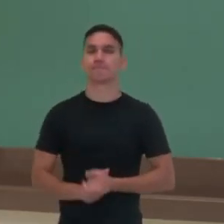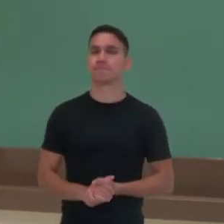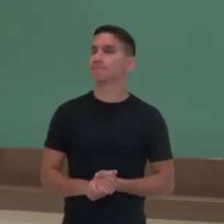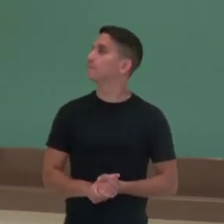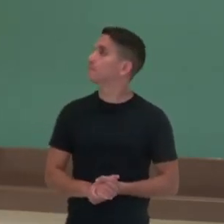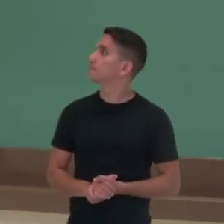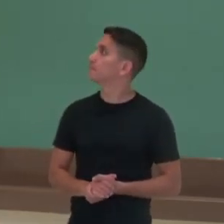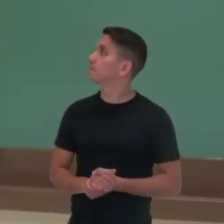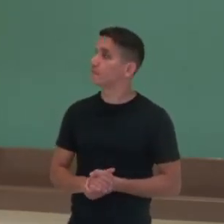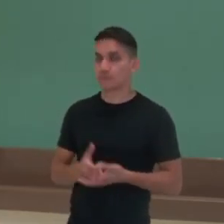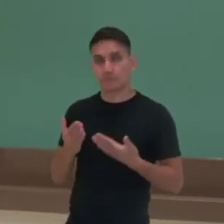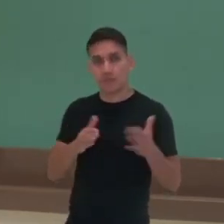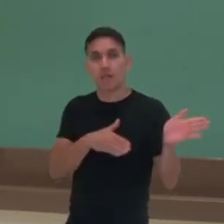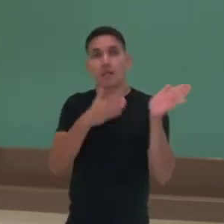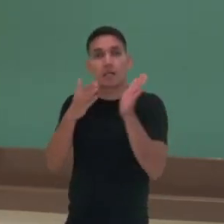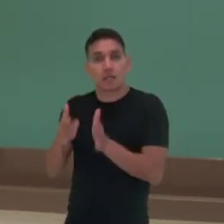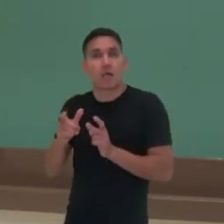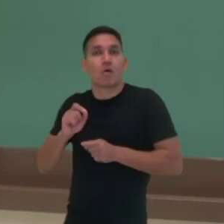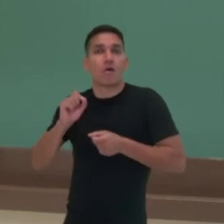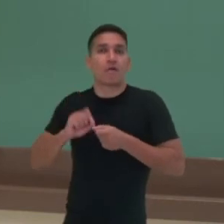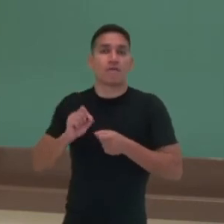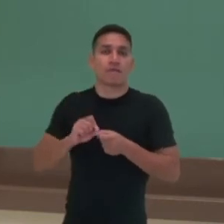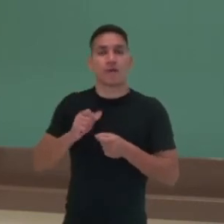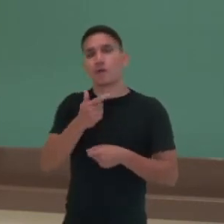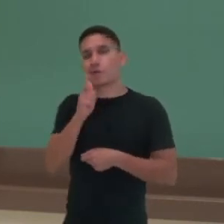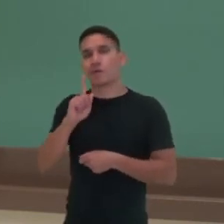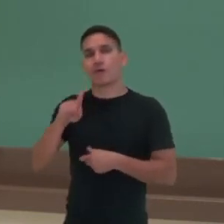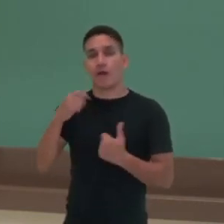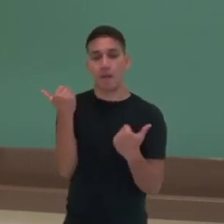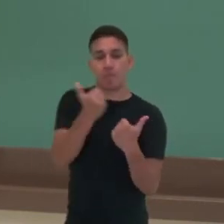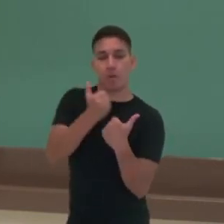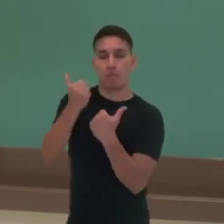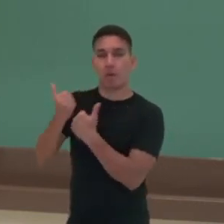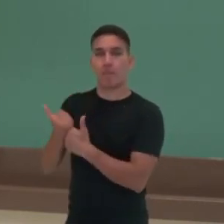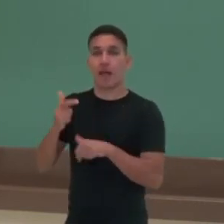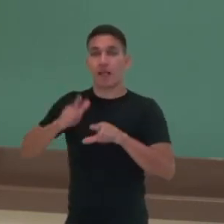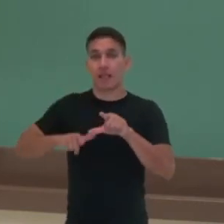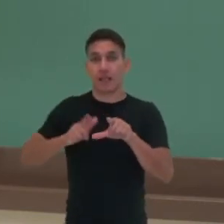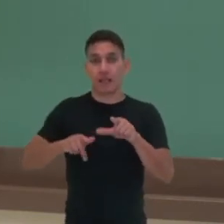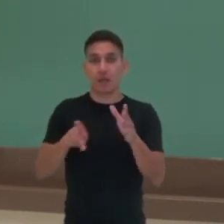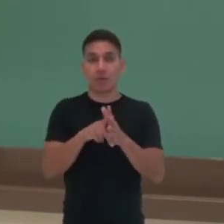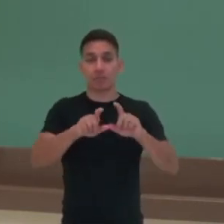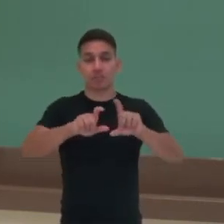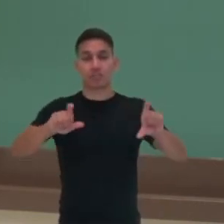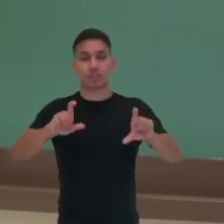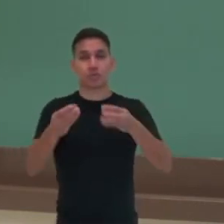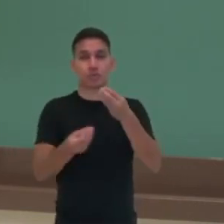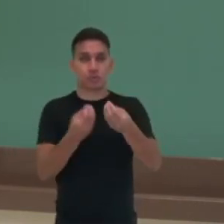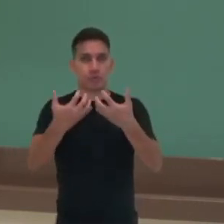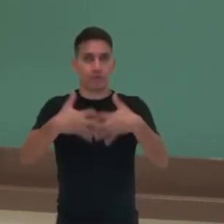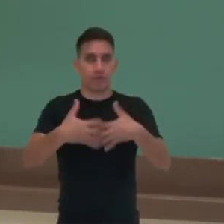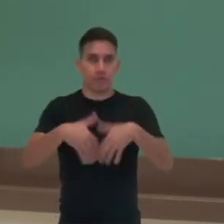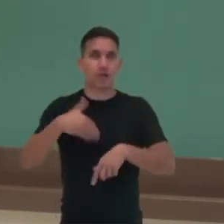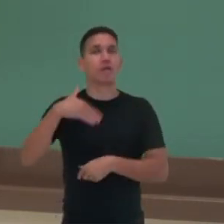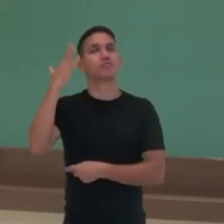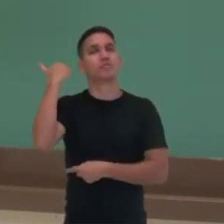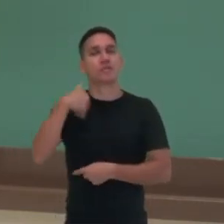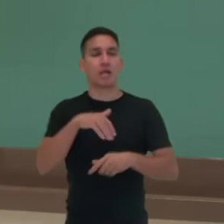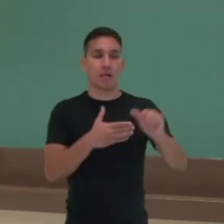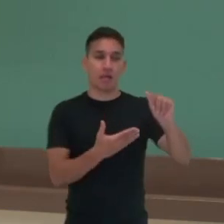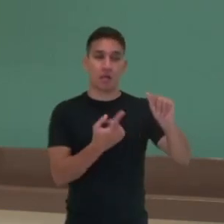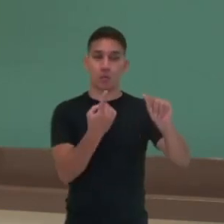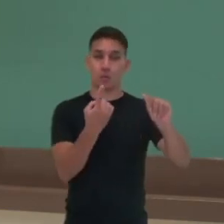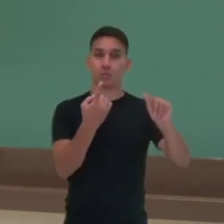certo? Na sequência, nós vamos substituir cada letrinha dessa em função de x. Eu sei que A vale